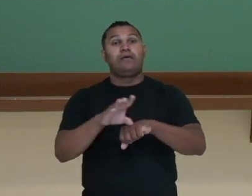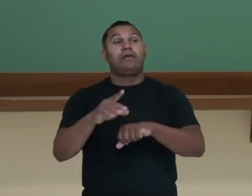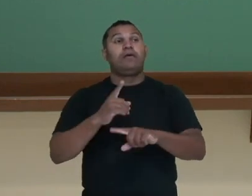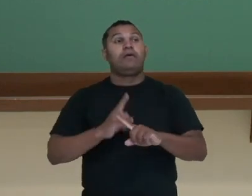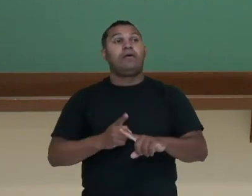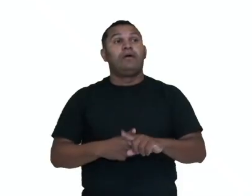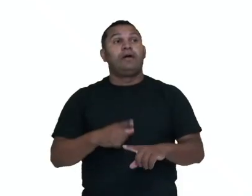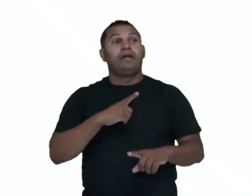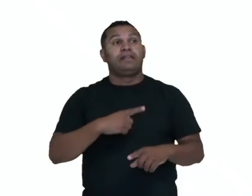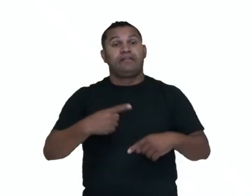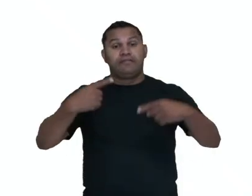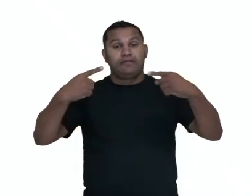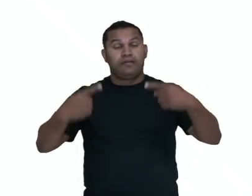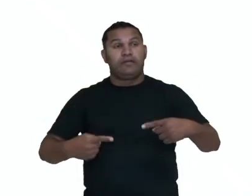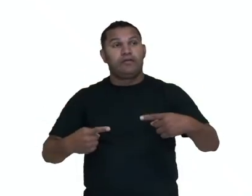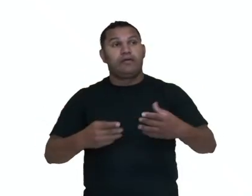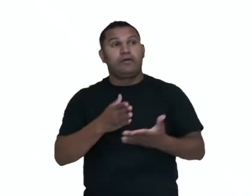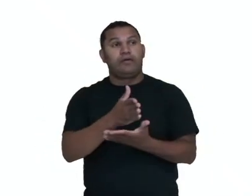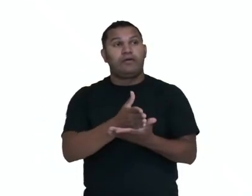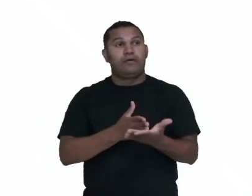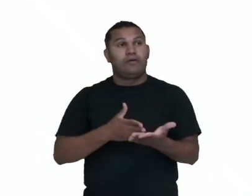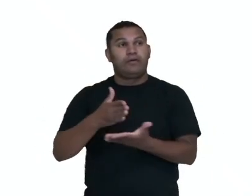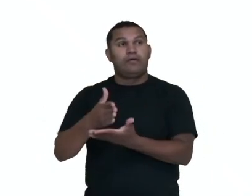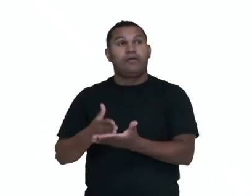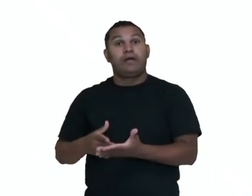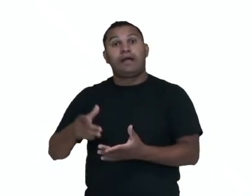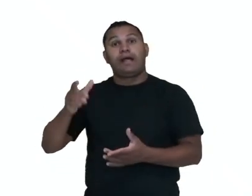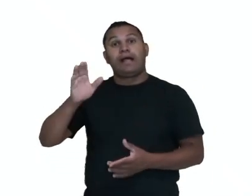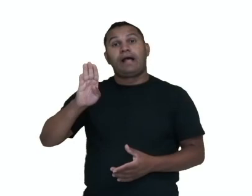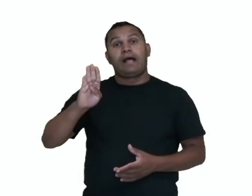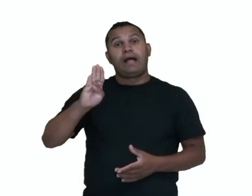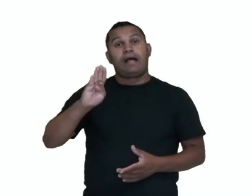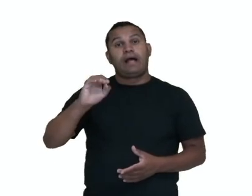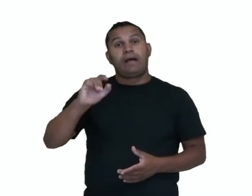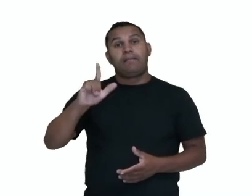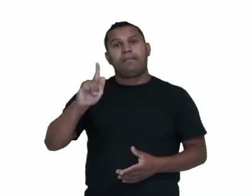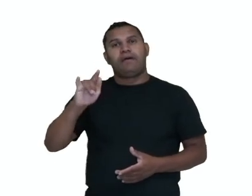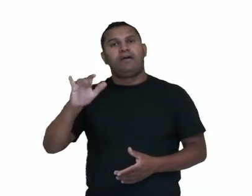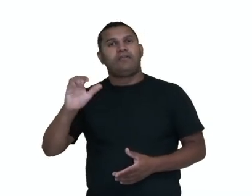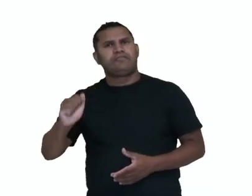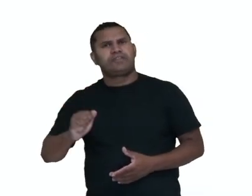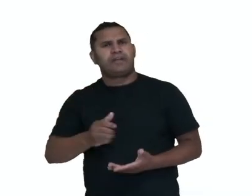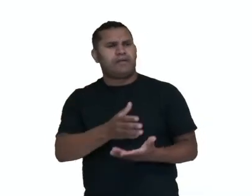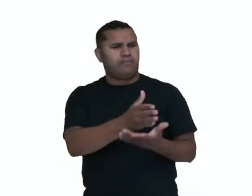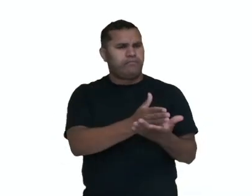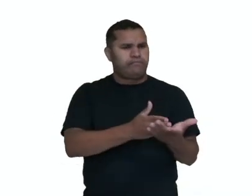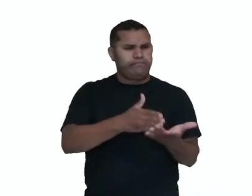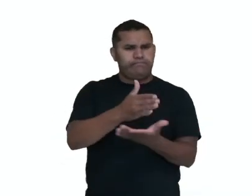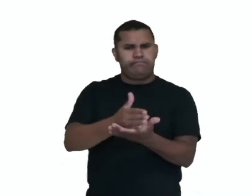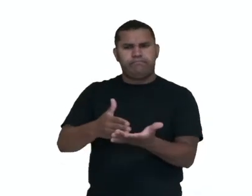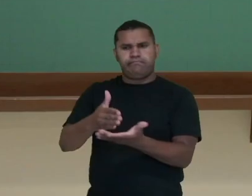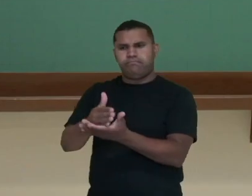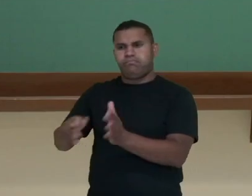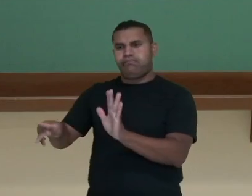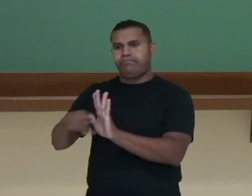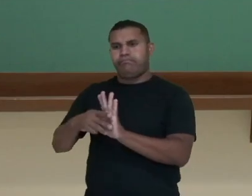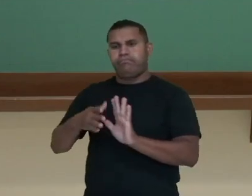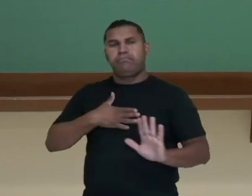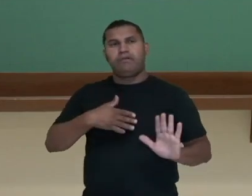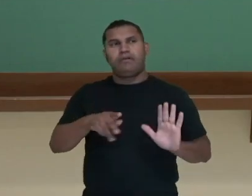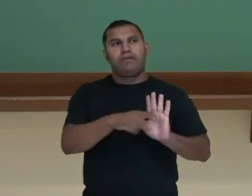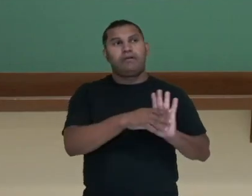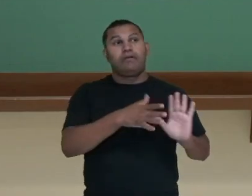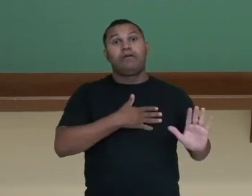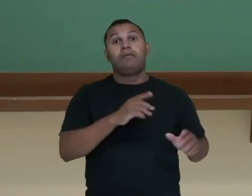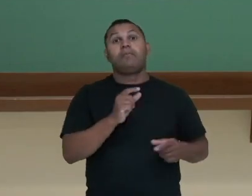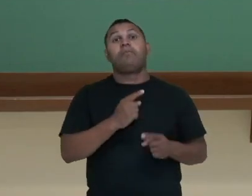né, imperialista na África, quando a Bélgica se apossou do Congo, grande região produtora de diamantes.